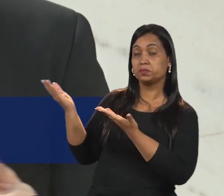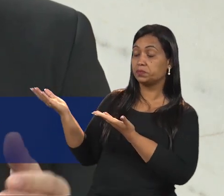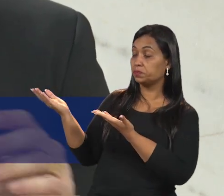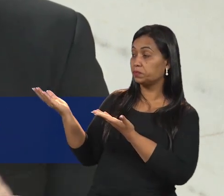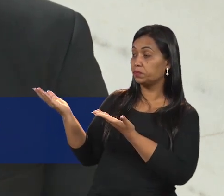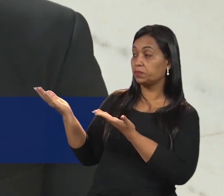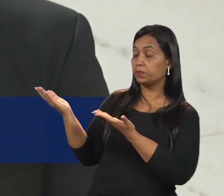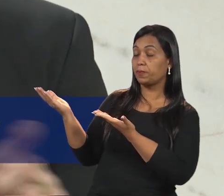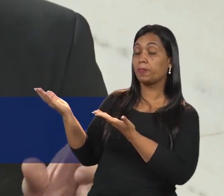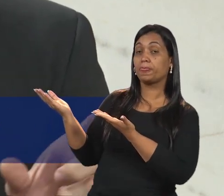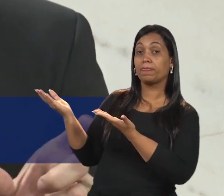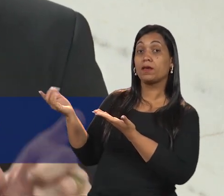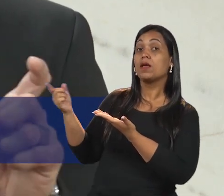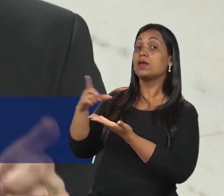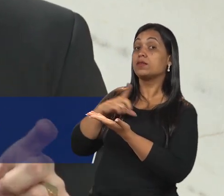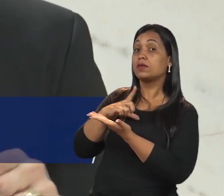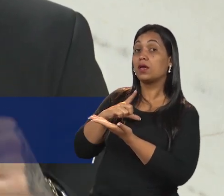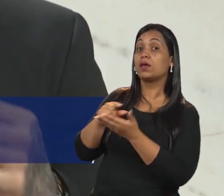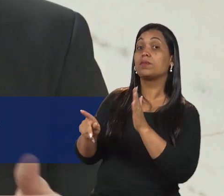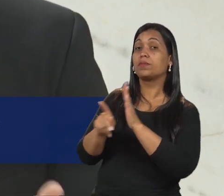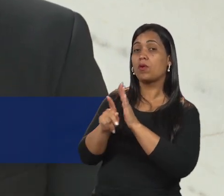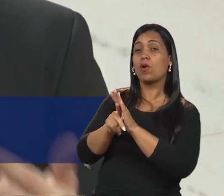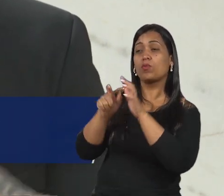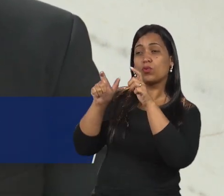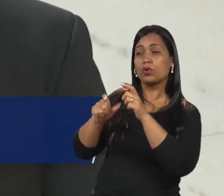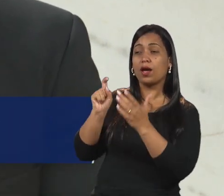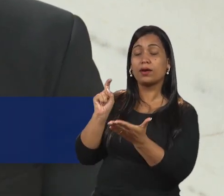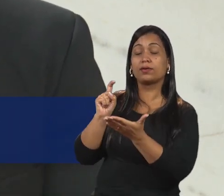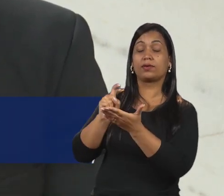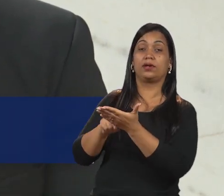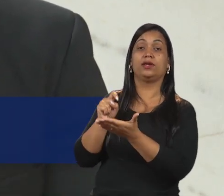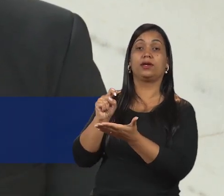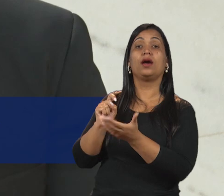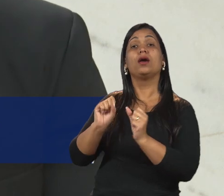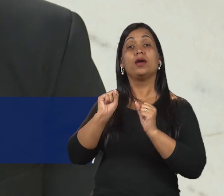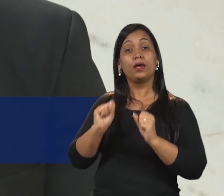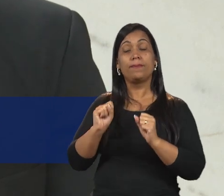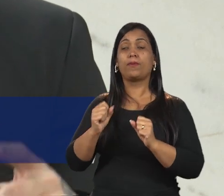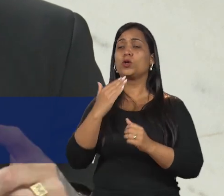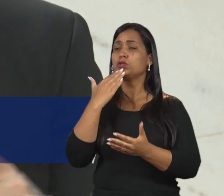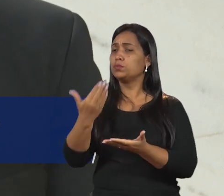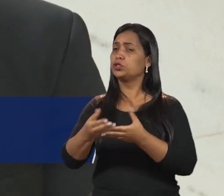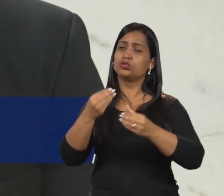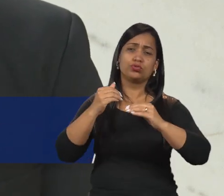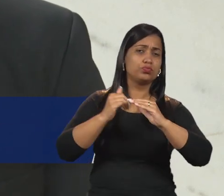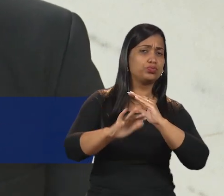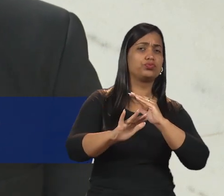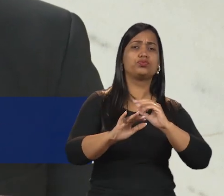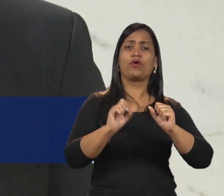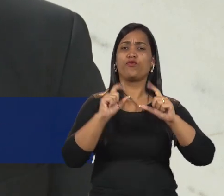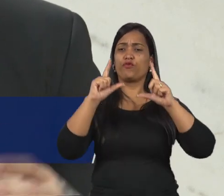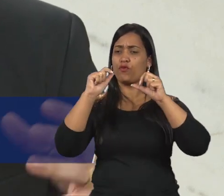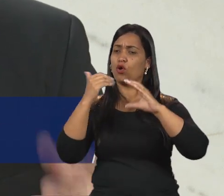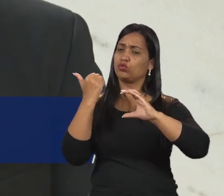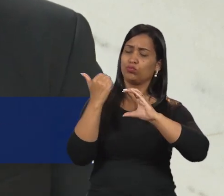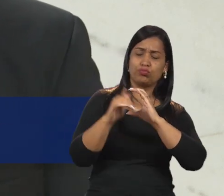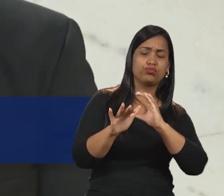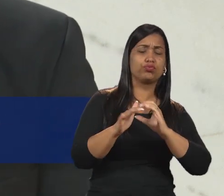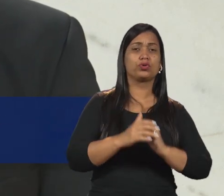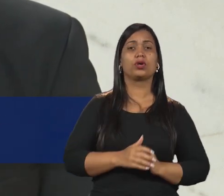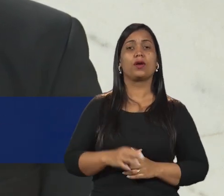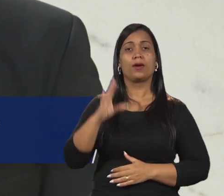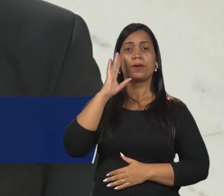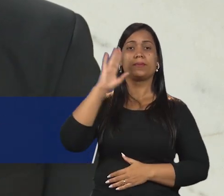Preto, e lá você tem um aplicativo que você clica e pode encaminhar demandas, pode encaminhar fotos, vídeos. Tem sido o